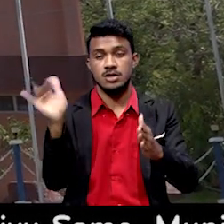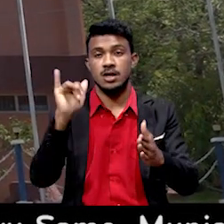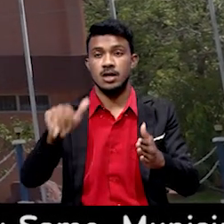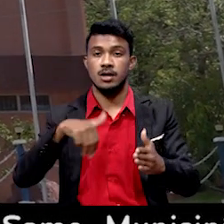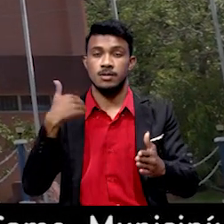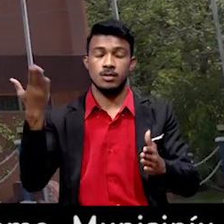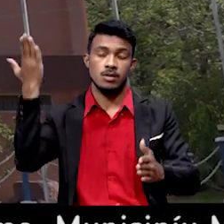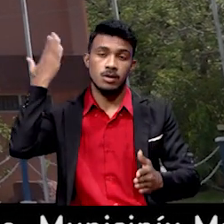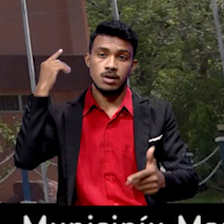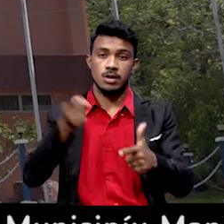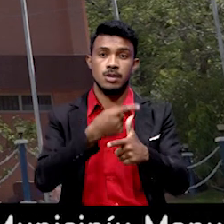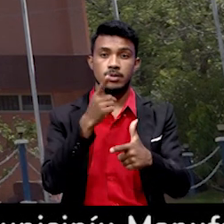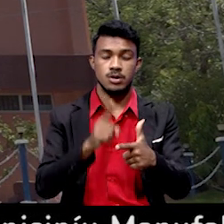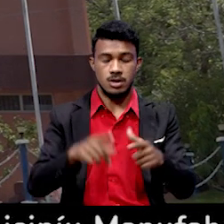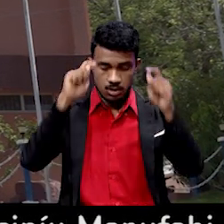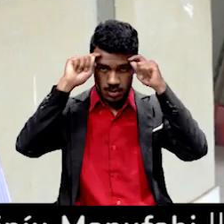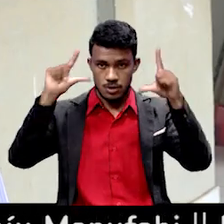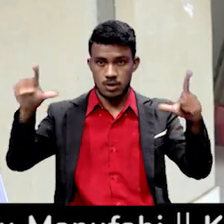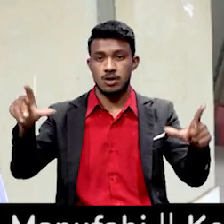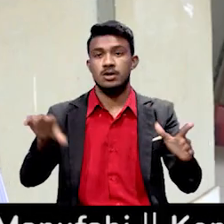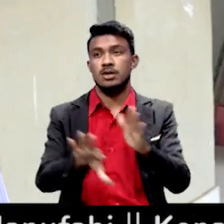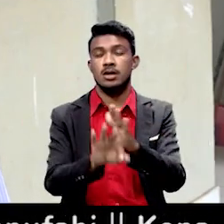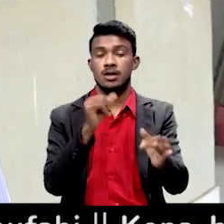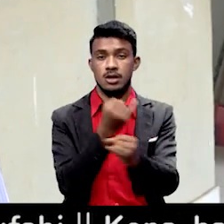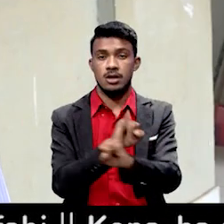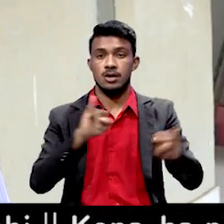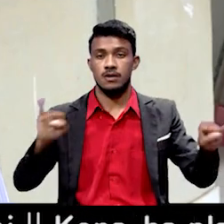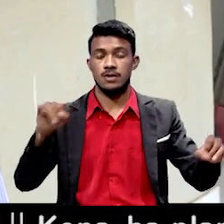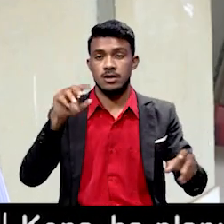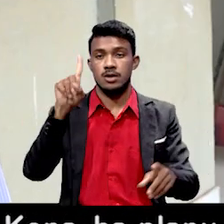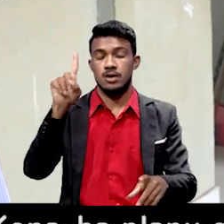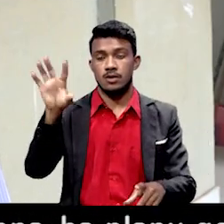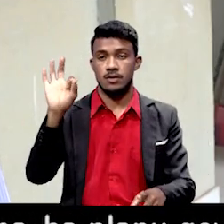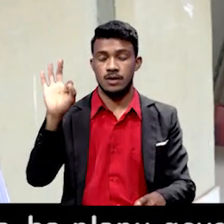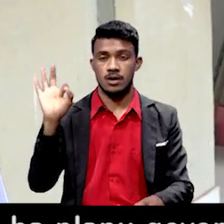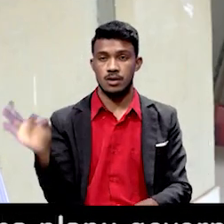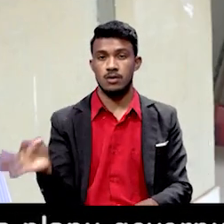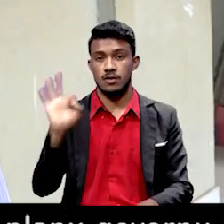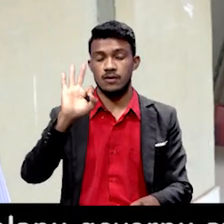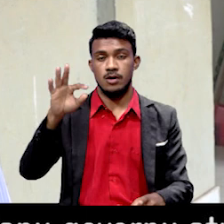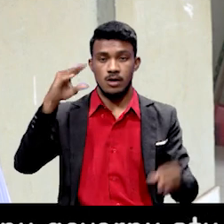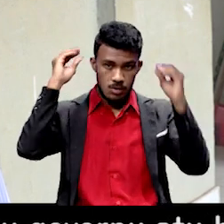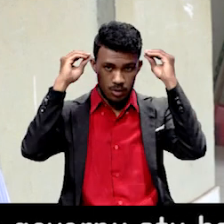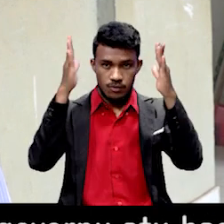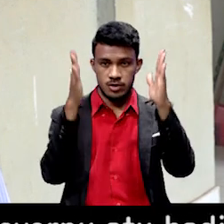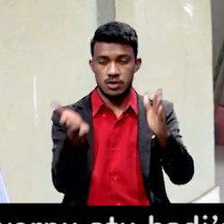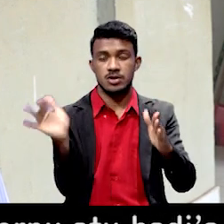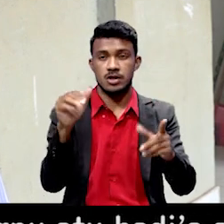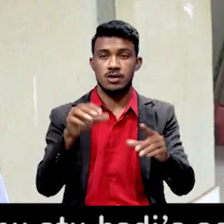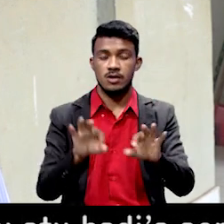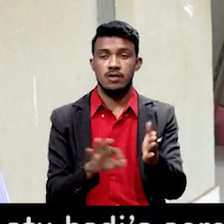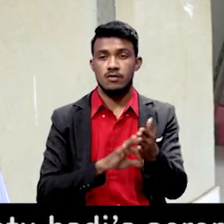início, depois de Timor, retan a independência em 99, mas tamba professor Sira ne forma, usa